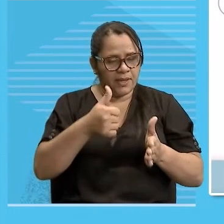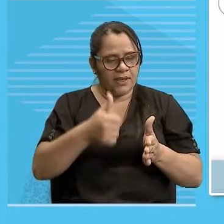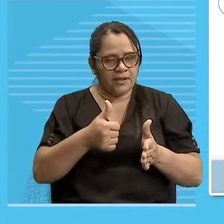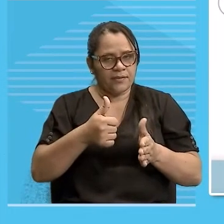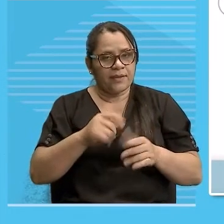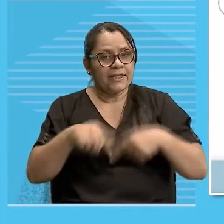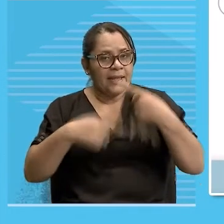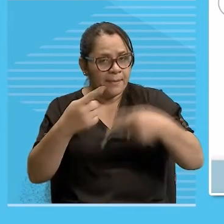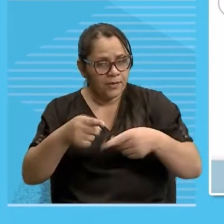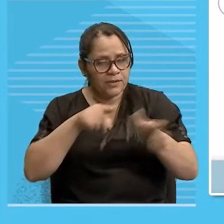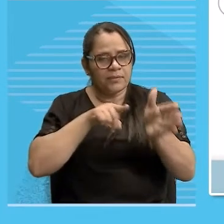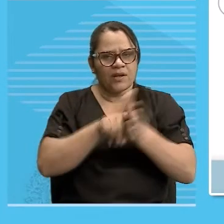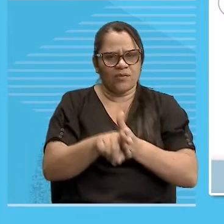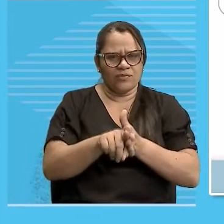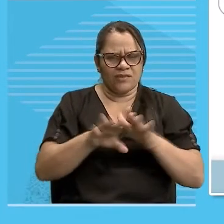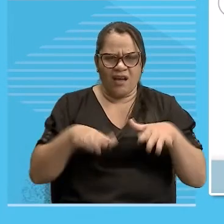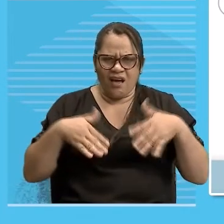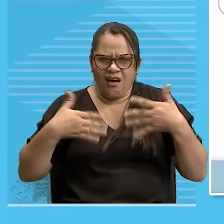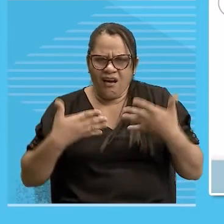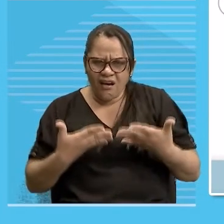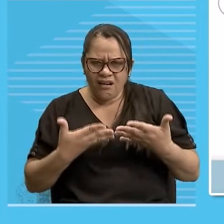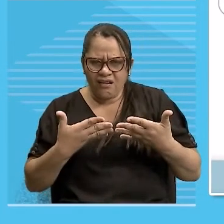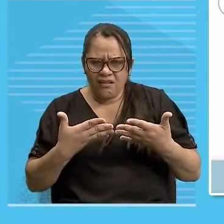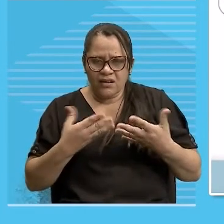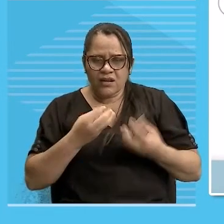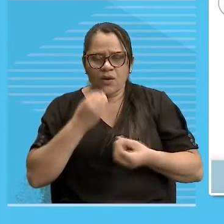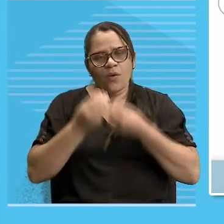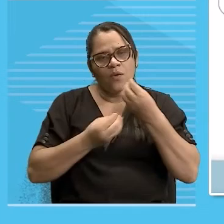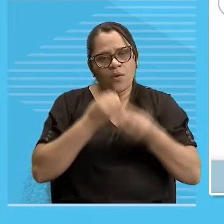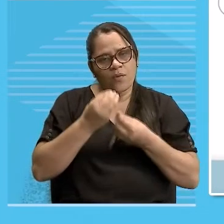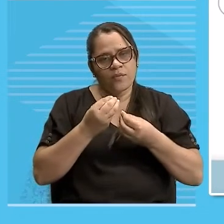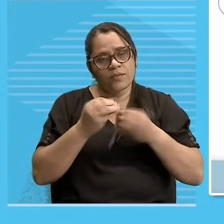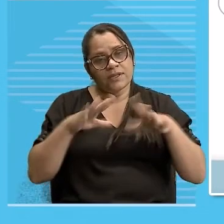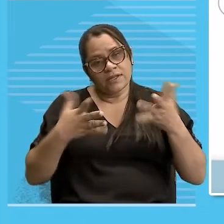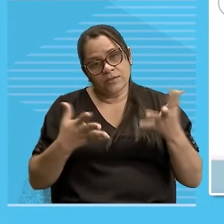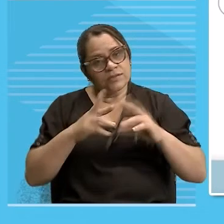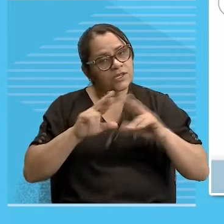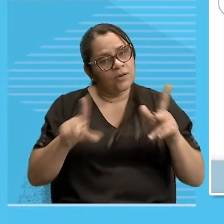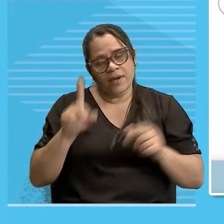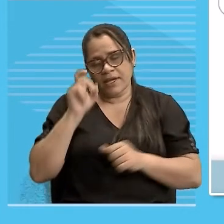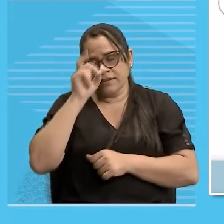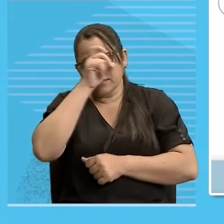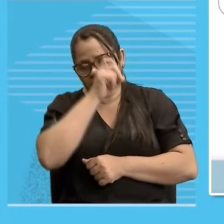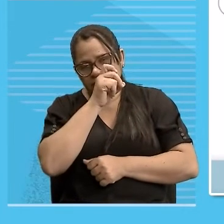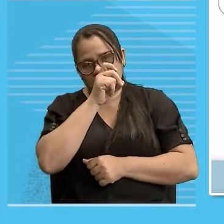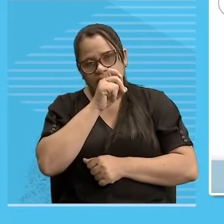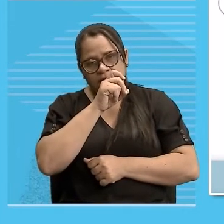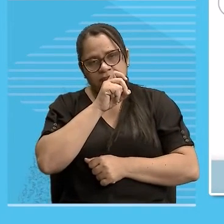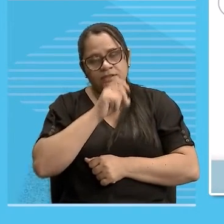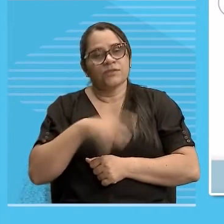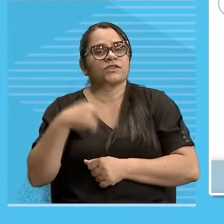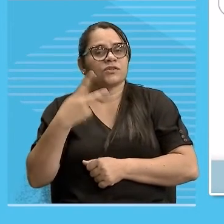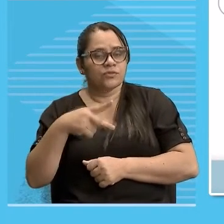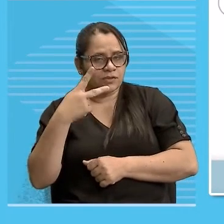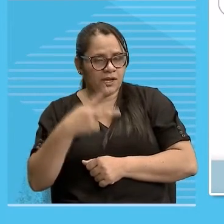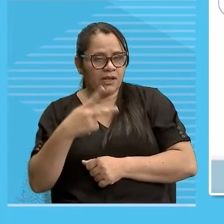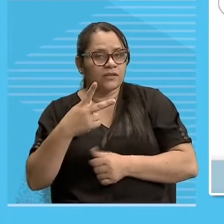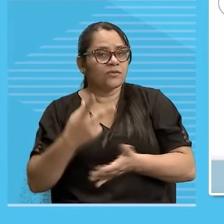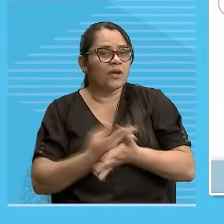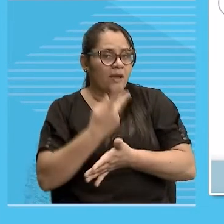pergunta. Tipo isso aí. Tá? É muito difícil. O segundo caso é menos comum, é mais raro,